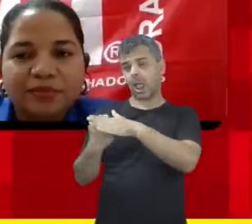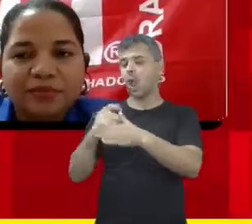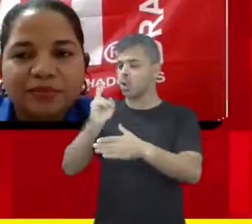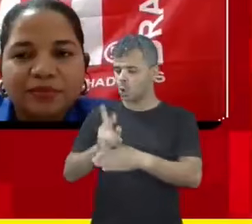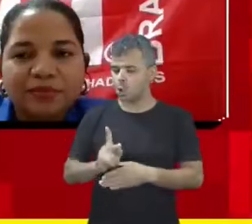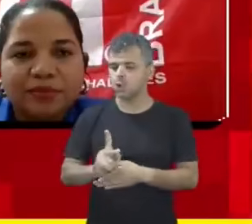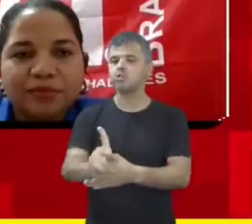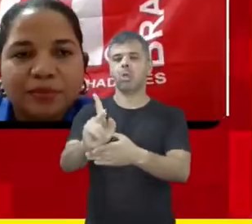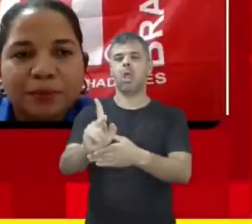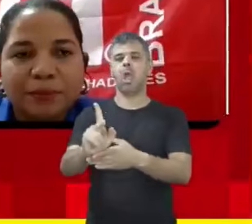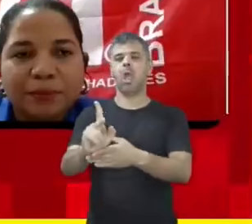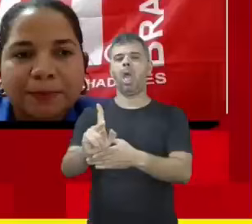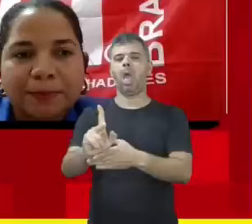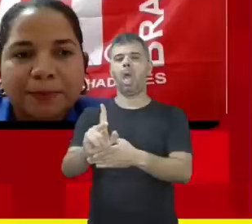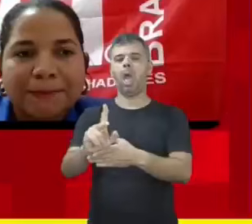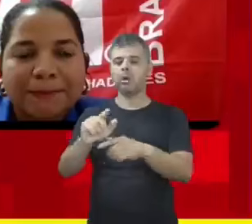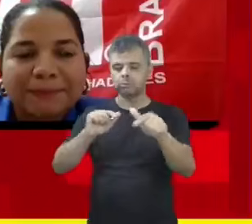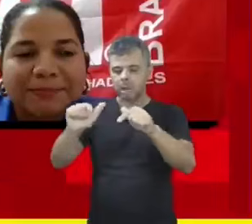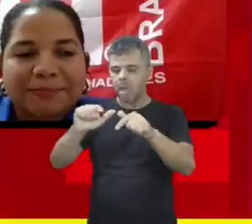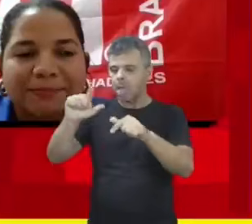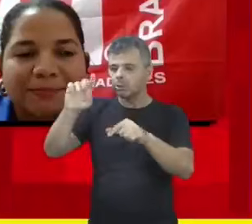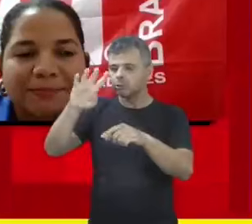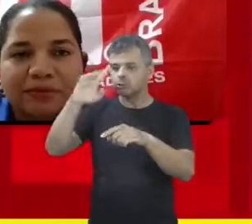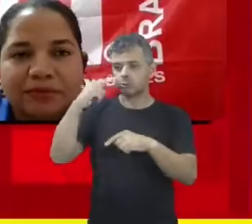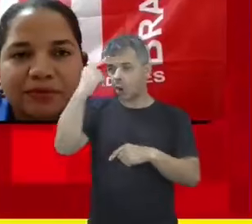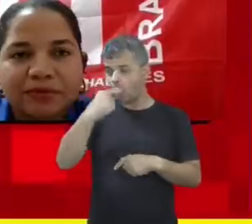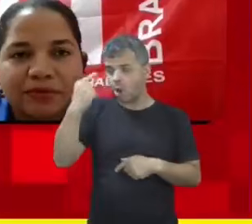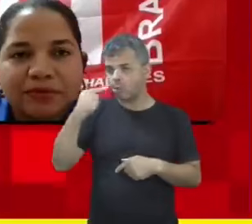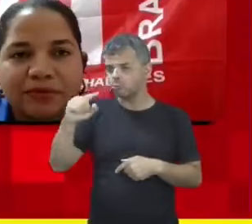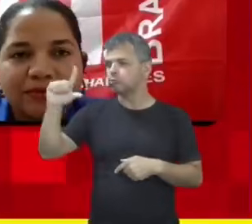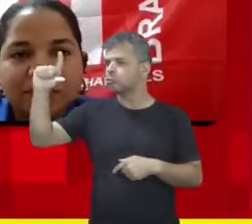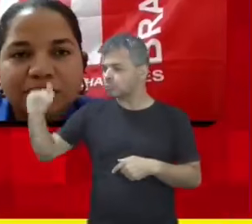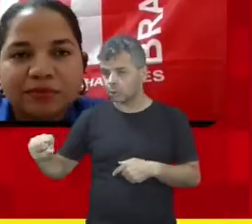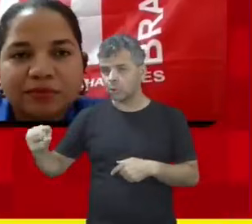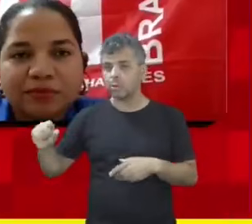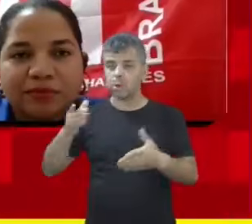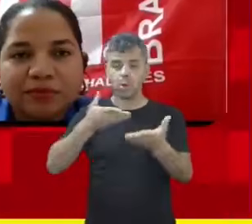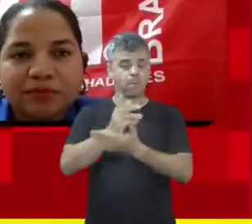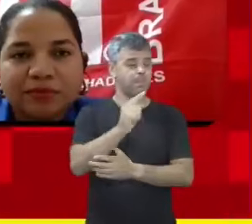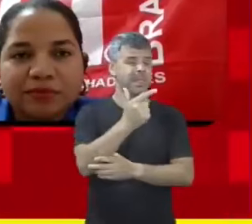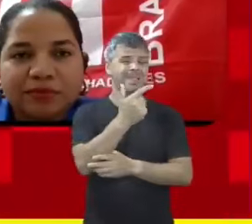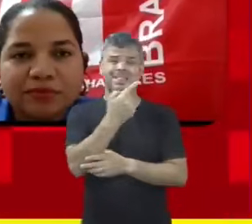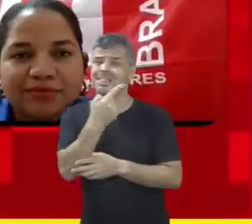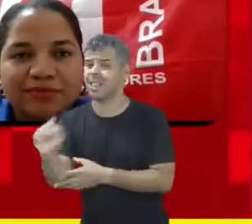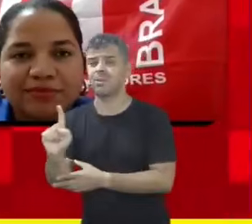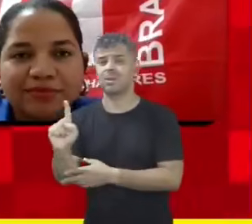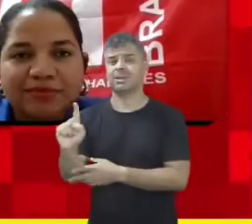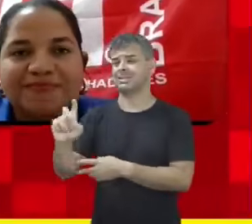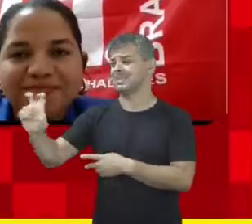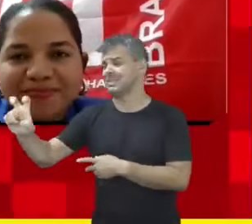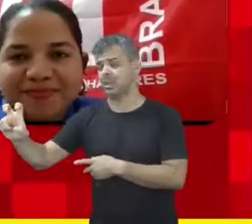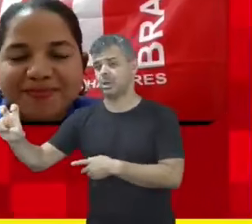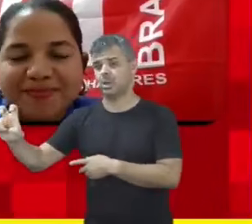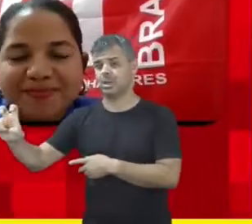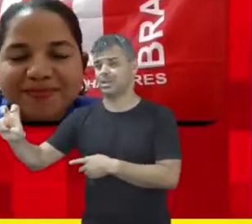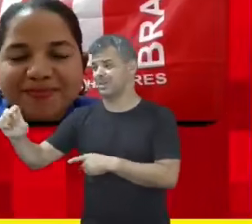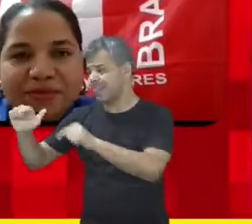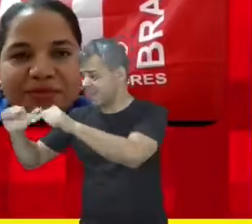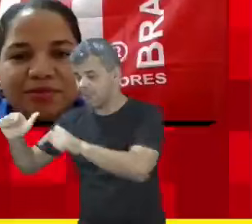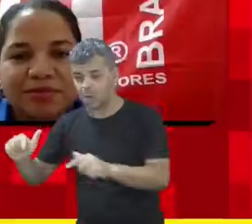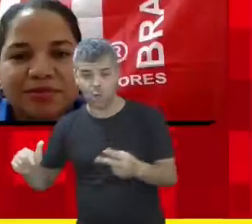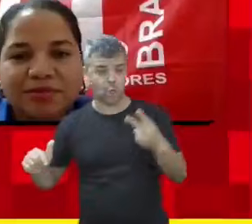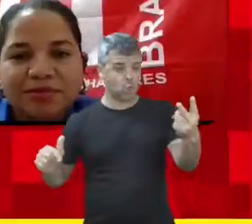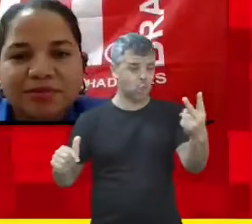manterem a jornada reduzida na escala 4x3. Quem fez, aprovou, continuou. E não é sobre 5x2, gente.